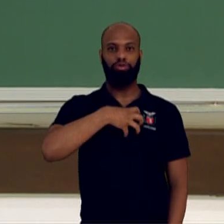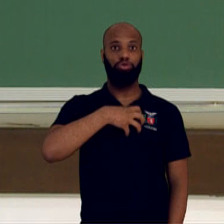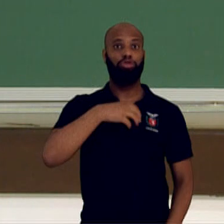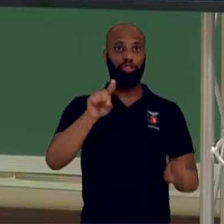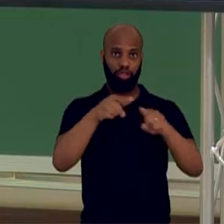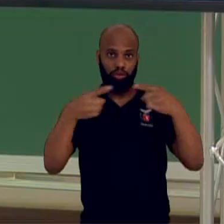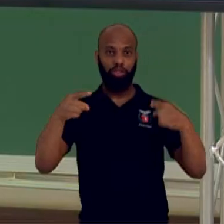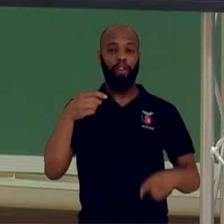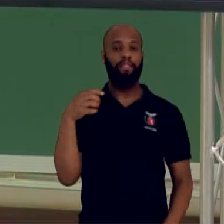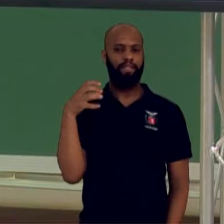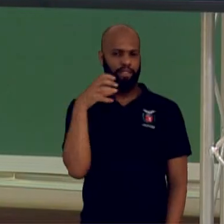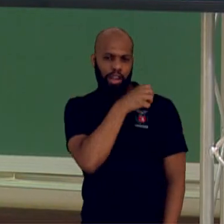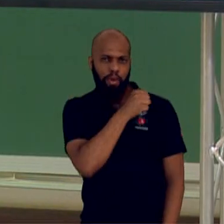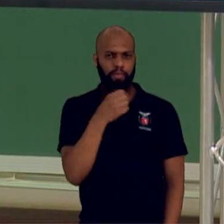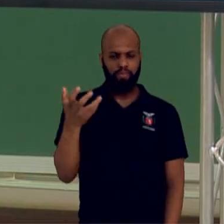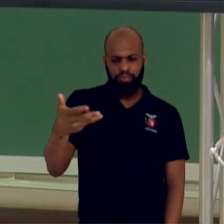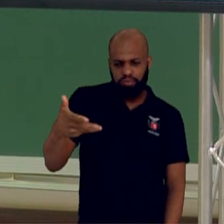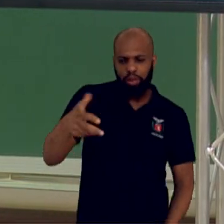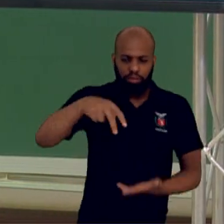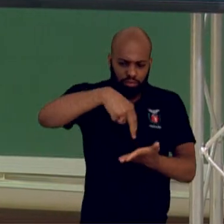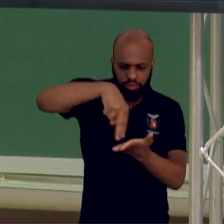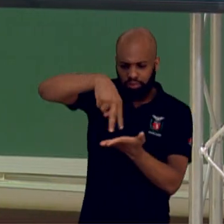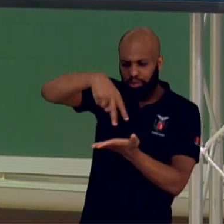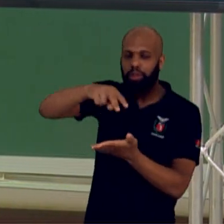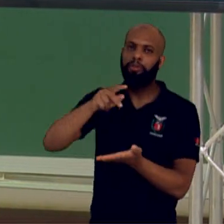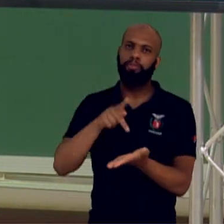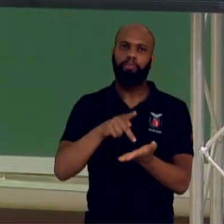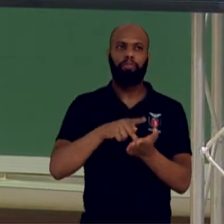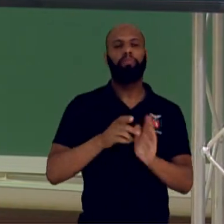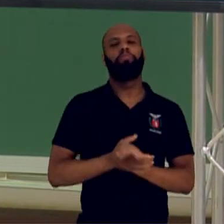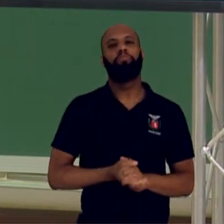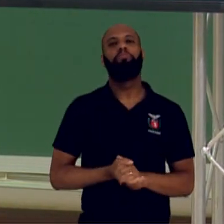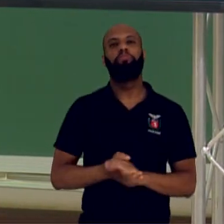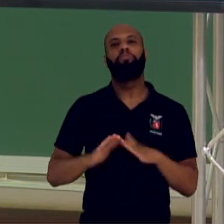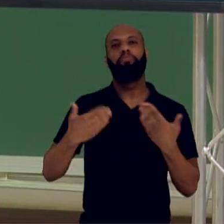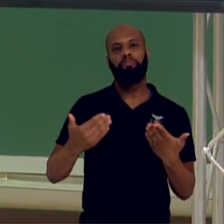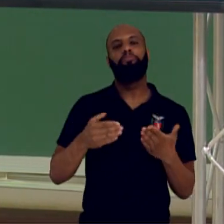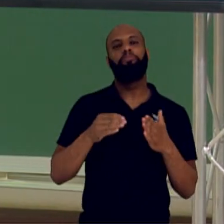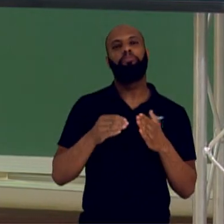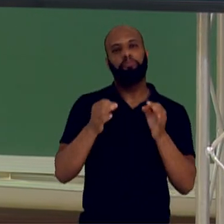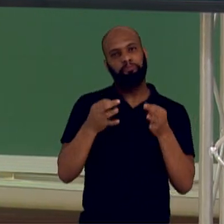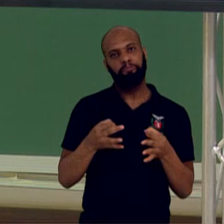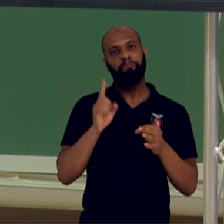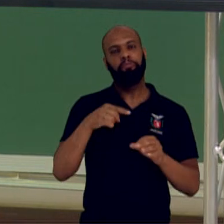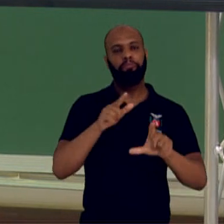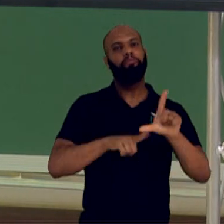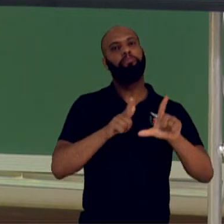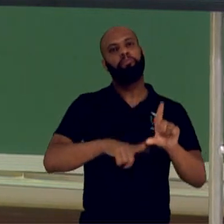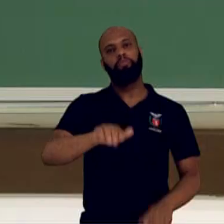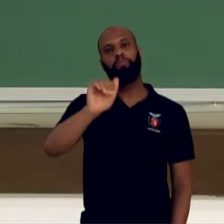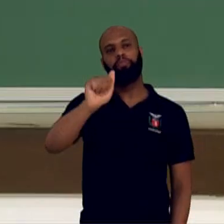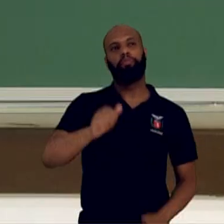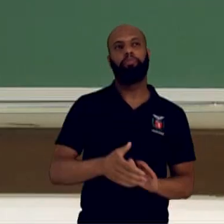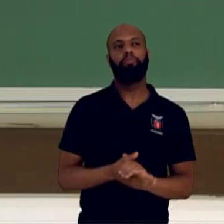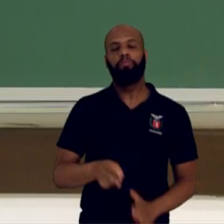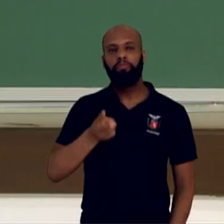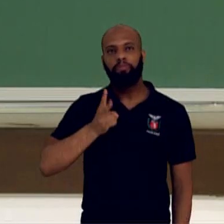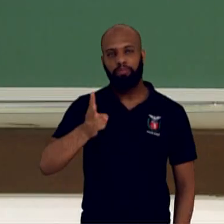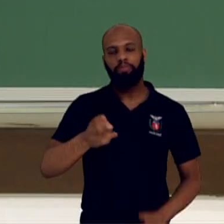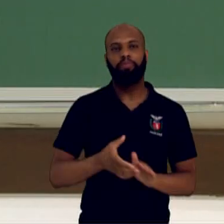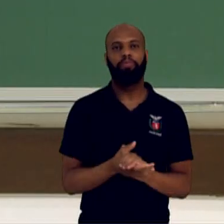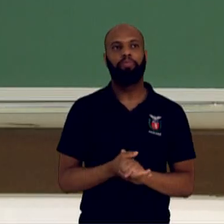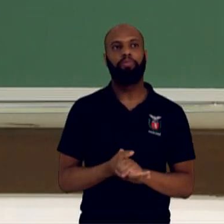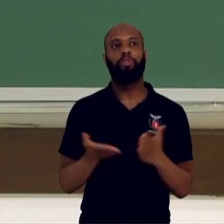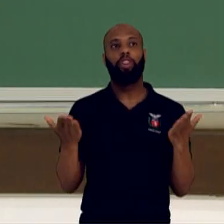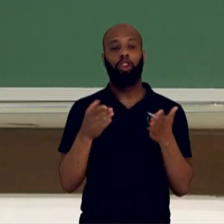mais rapidinho, né? Para dançar mesmo. Então, com certeza, rápidas e contínuas. Seguindo em frente,